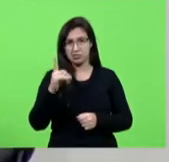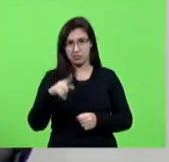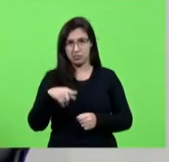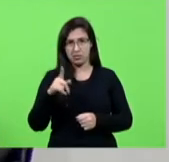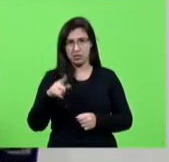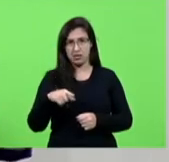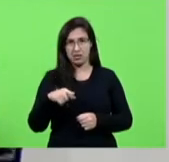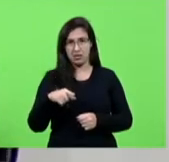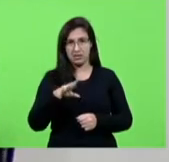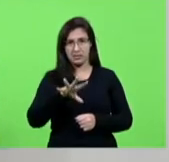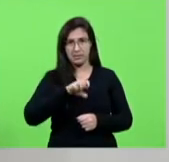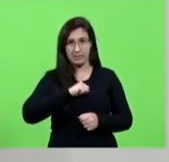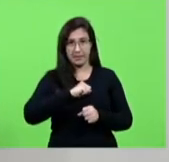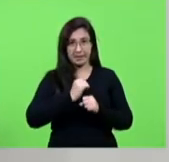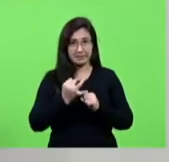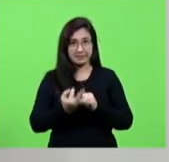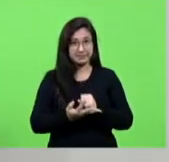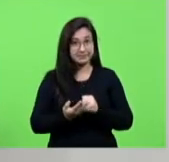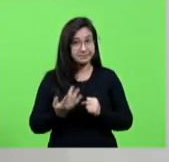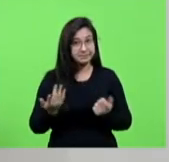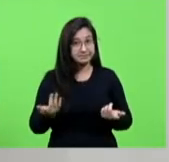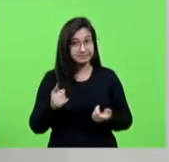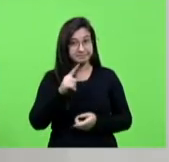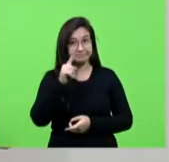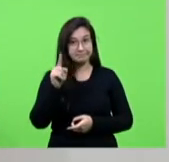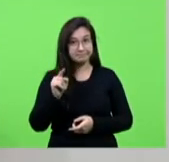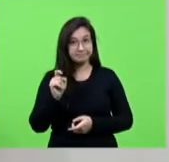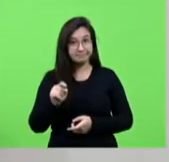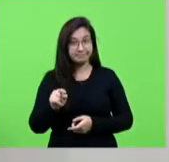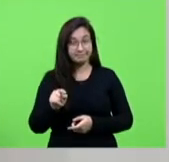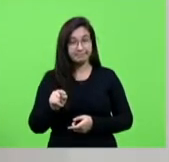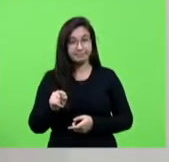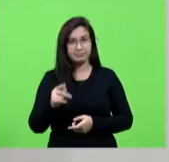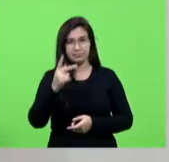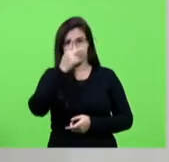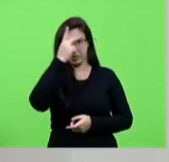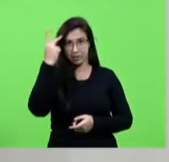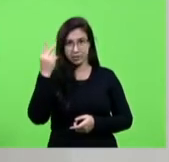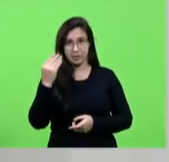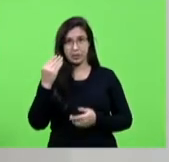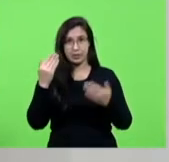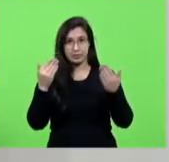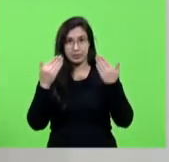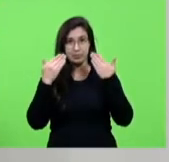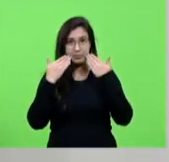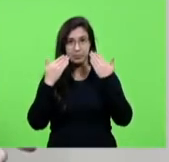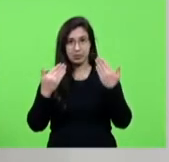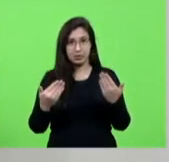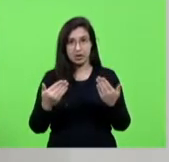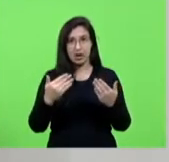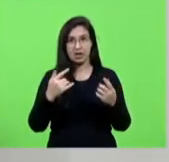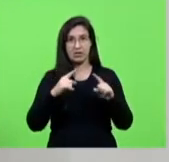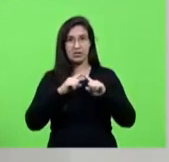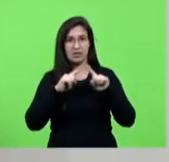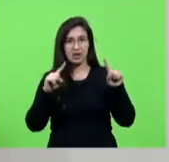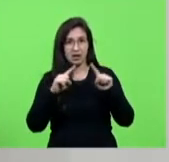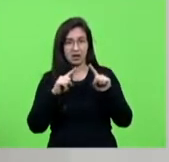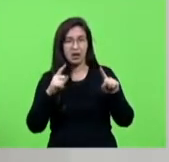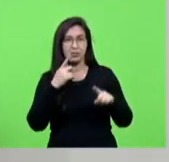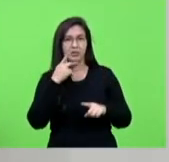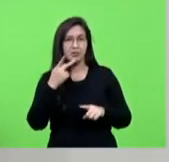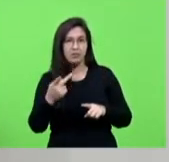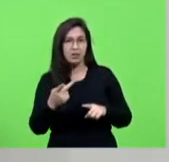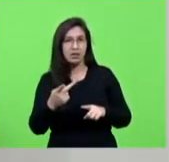Vai pegar Covid? As pessoas que me trouxeram isso à demanda, que vieram reclamar, que vieram trazer